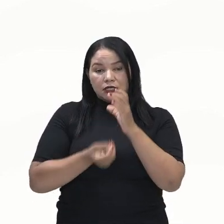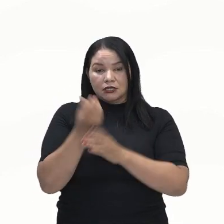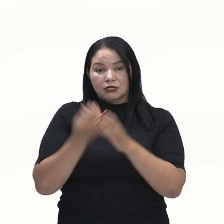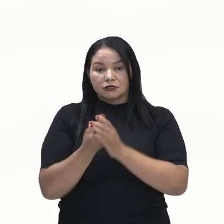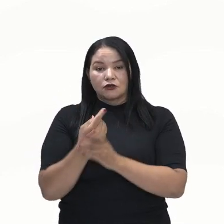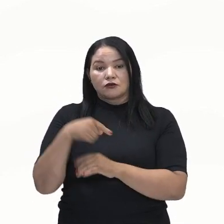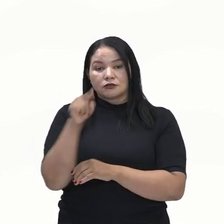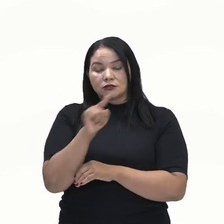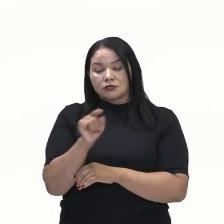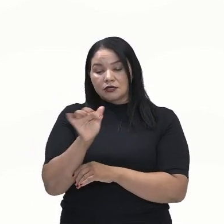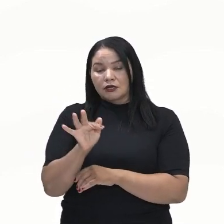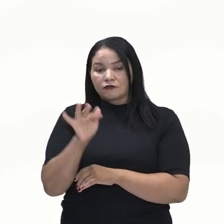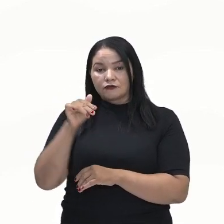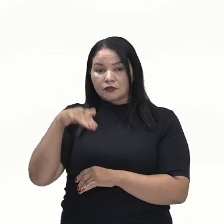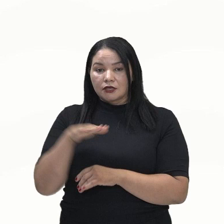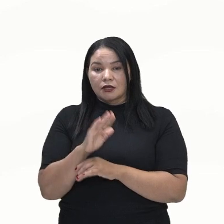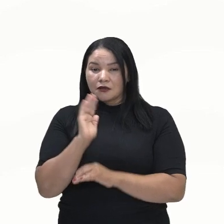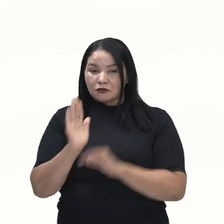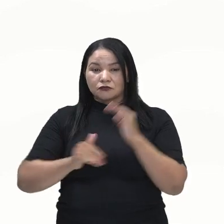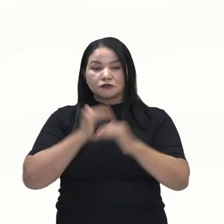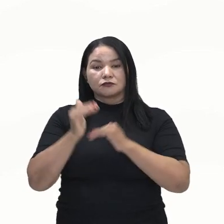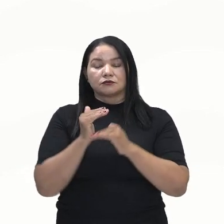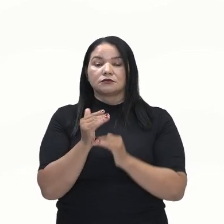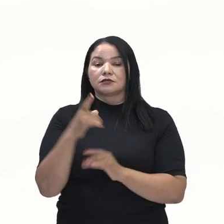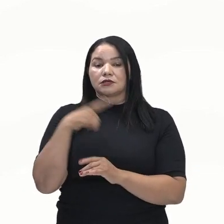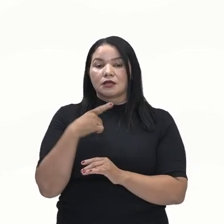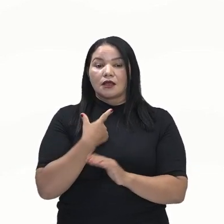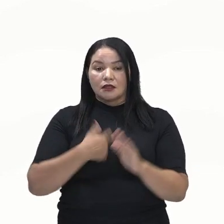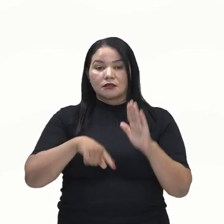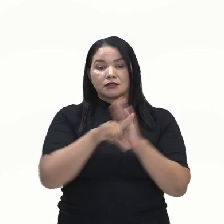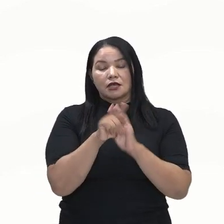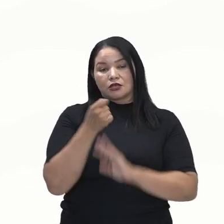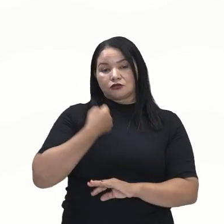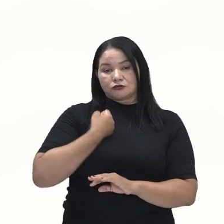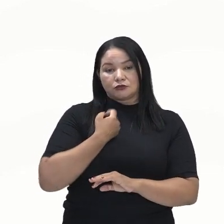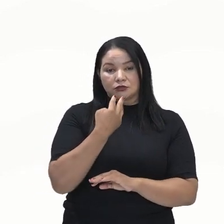Zona Franca. Observem que existe a lei número